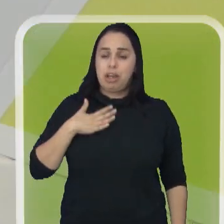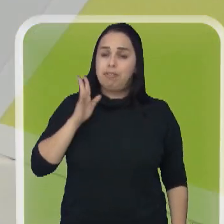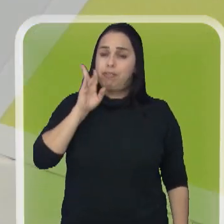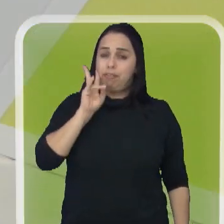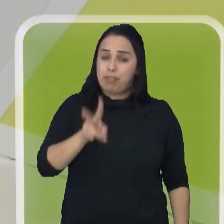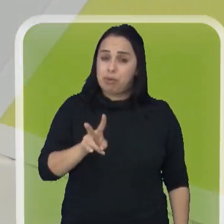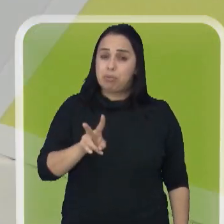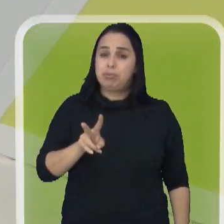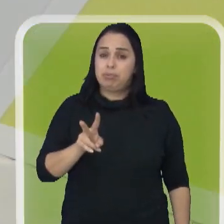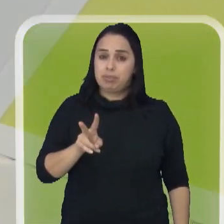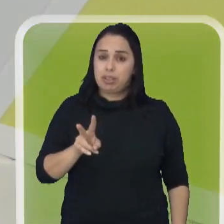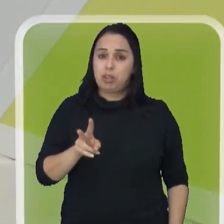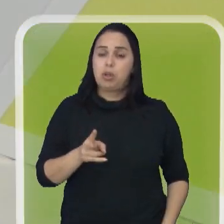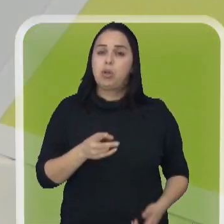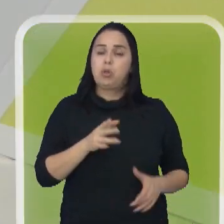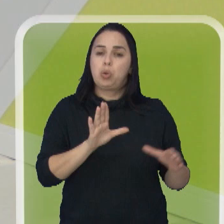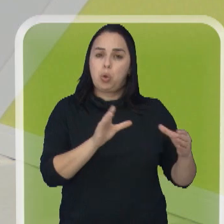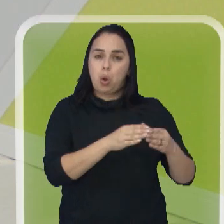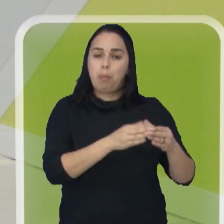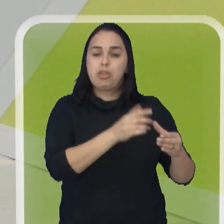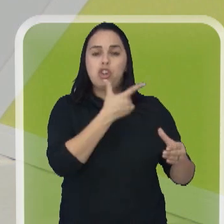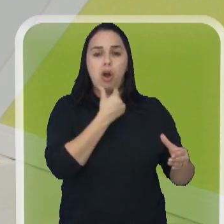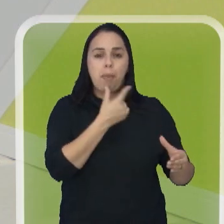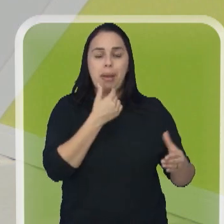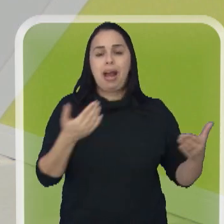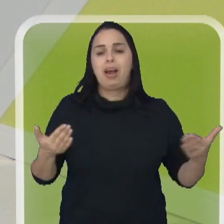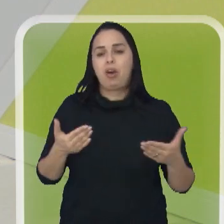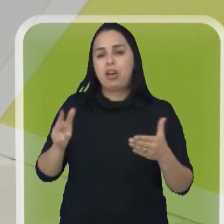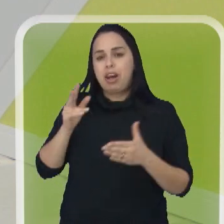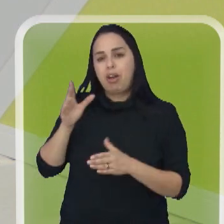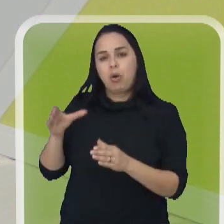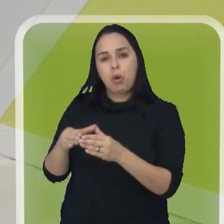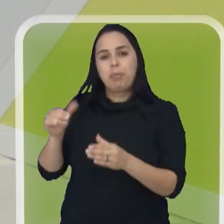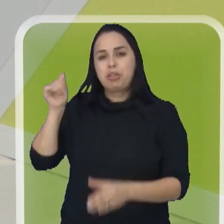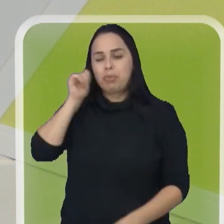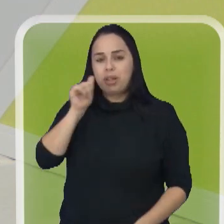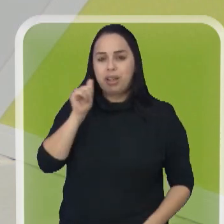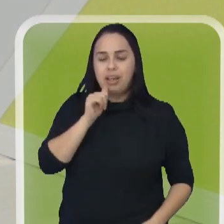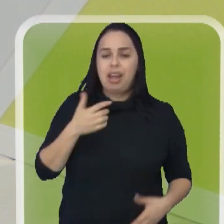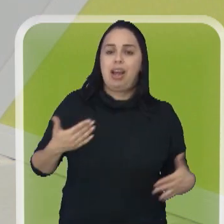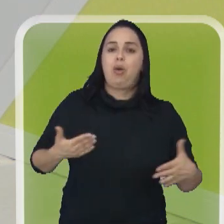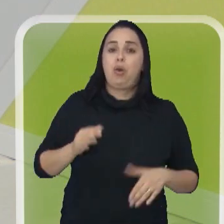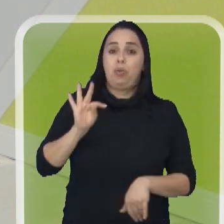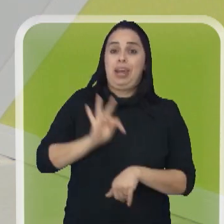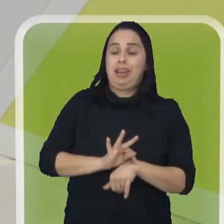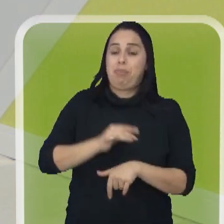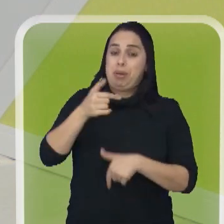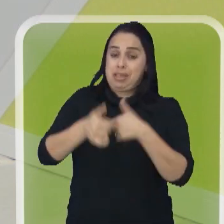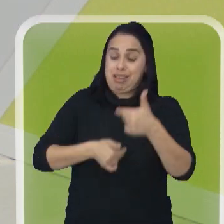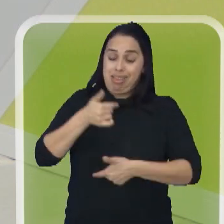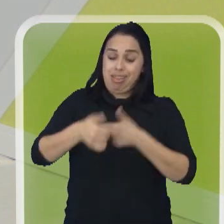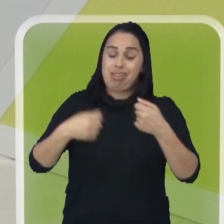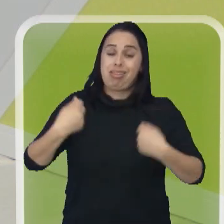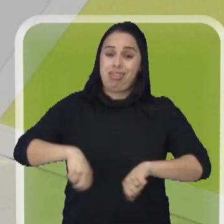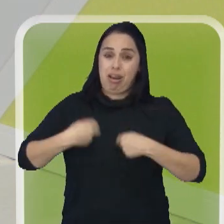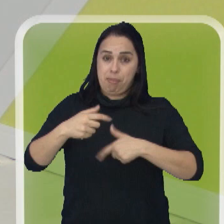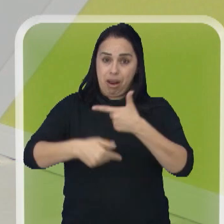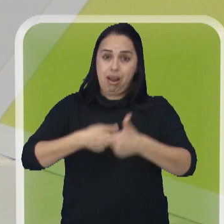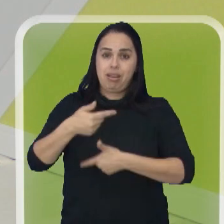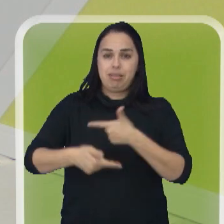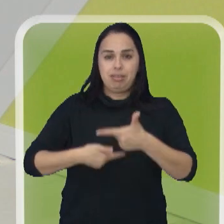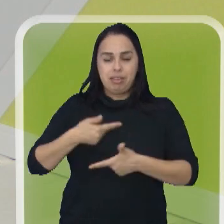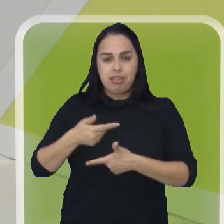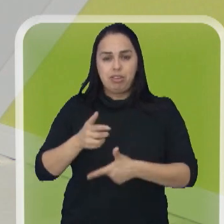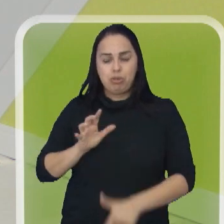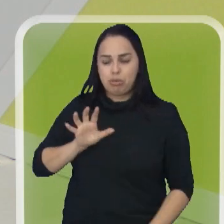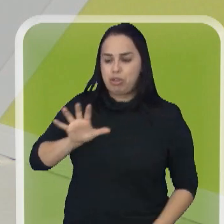inúmeras vezes em times masculinos, no feminino também a gente já viu. O Adilson tem que ir lá, tem que fazer o trabalho, aos pouquinhos vai colocando a sua cara